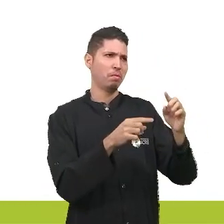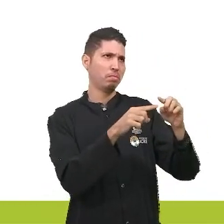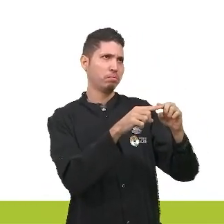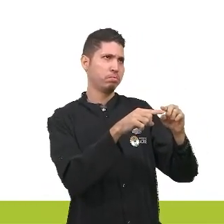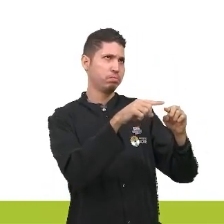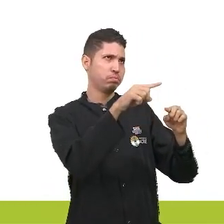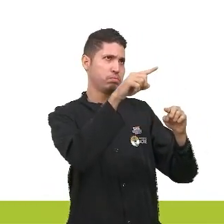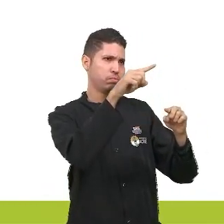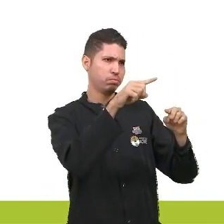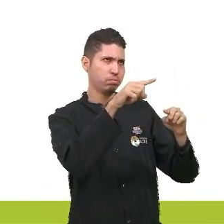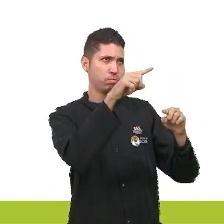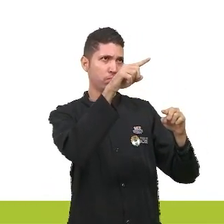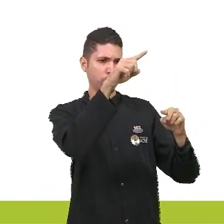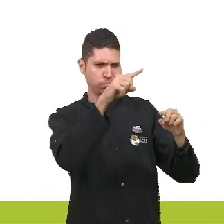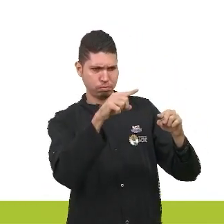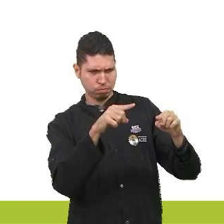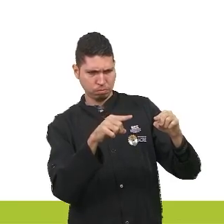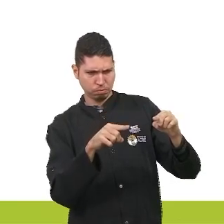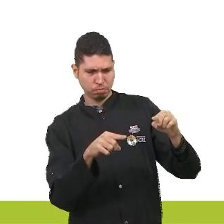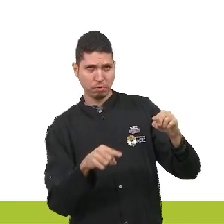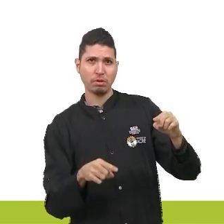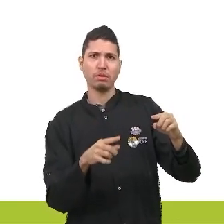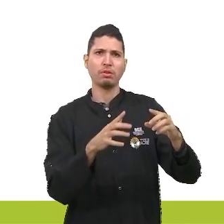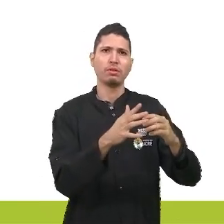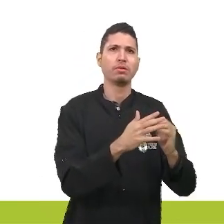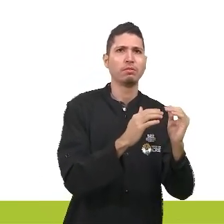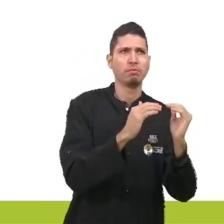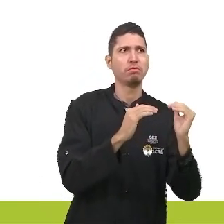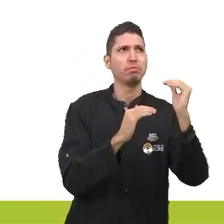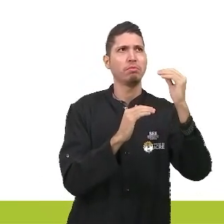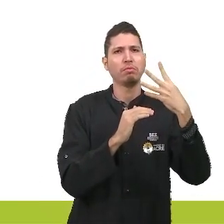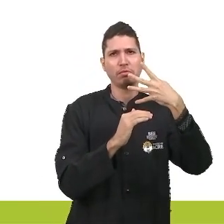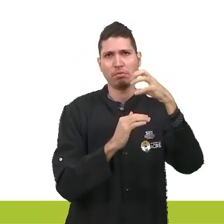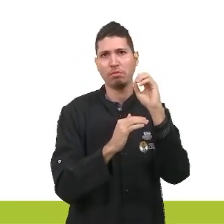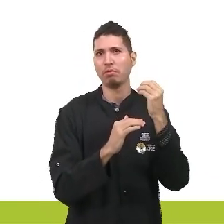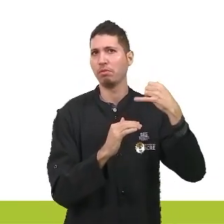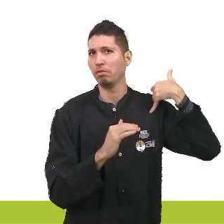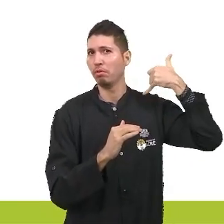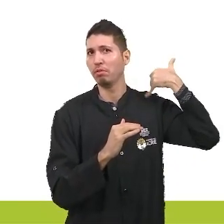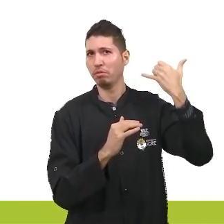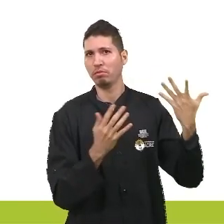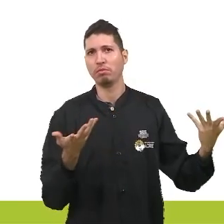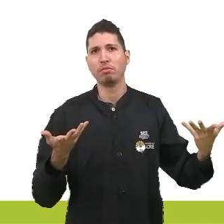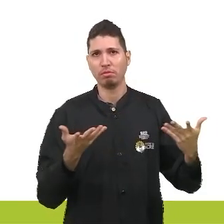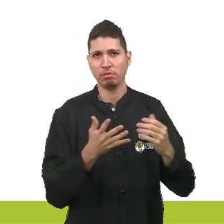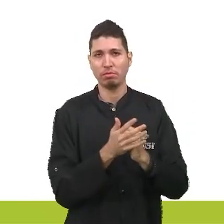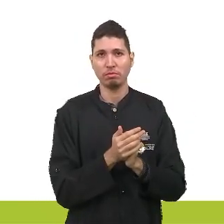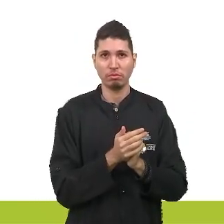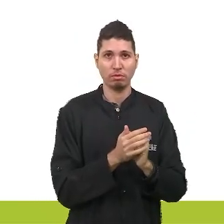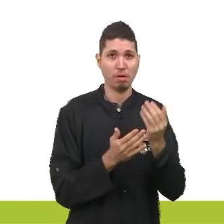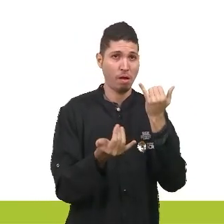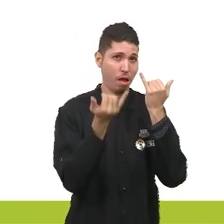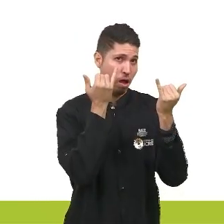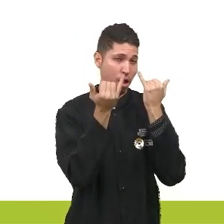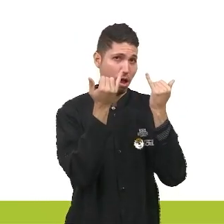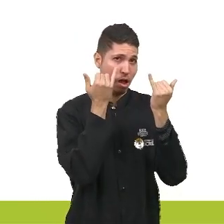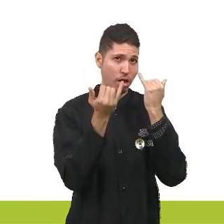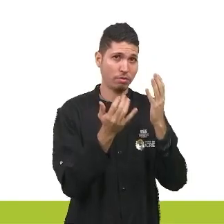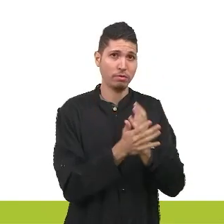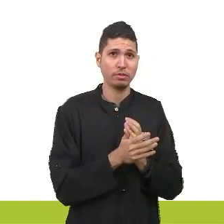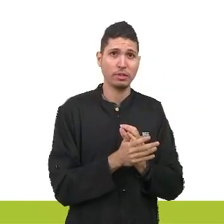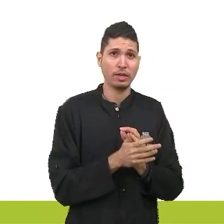na população ali acima dos 49 anos, então alta taxa de mortalidade. A partir desses dados vai ser analisado o